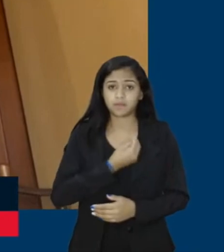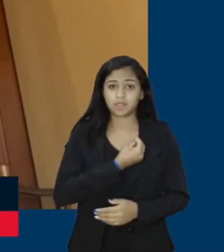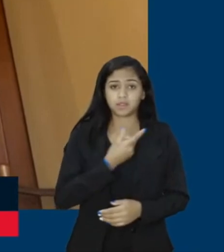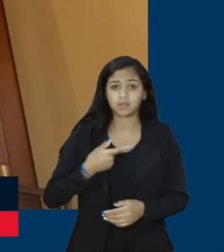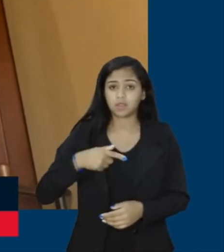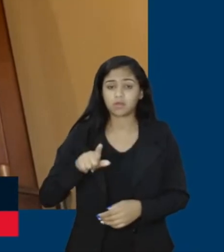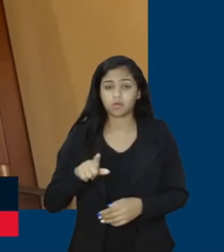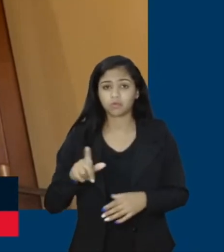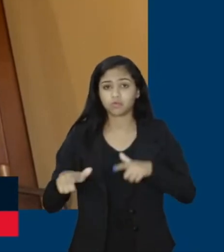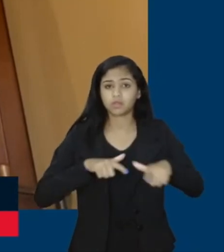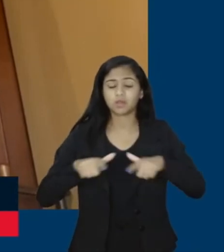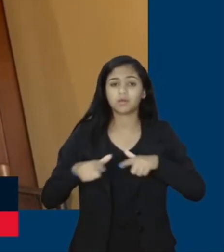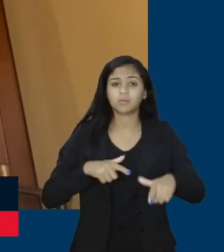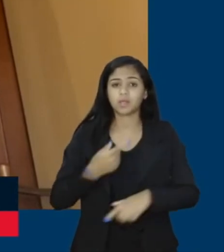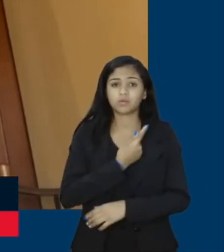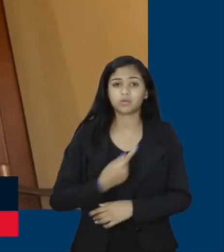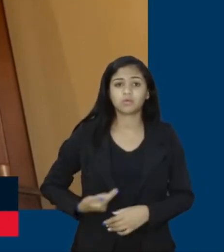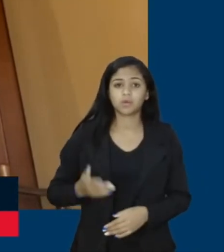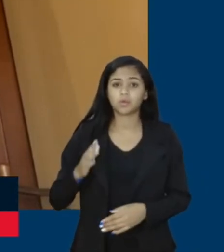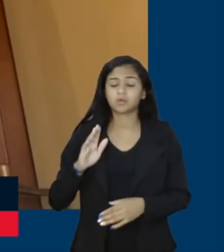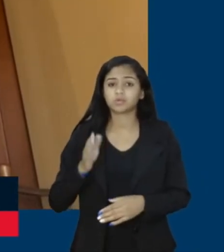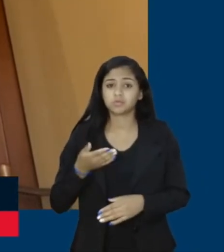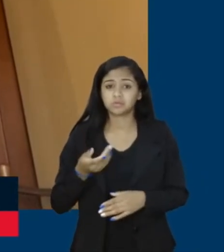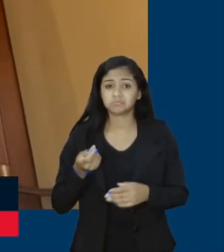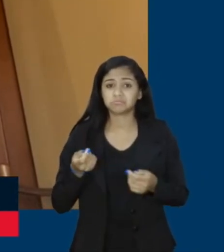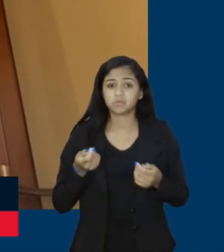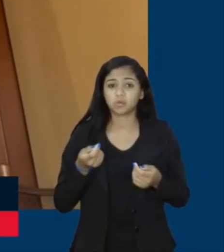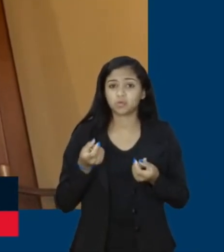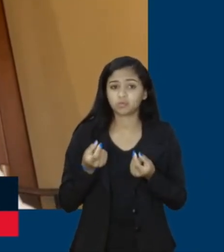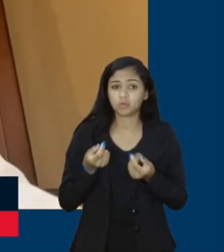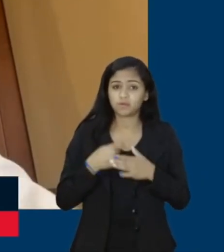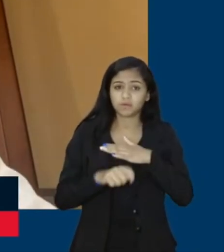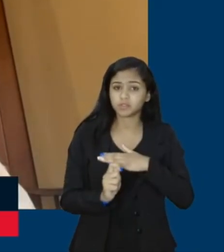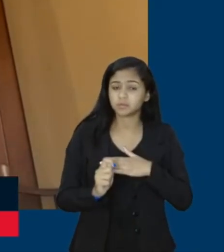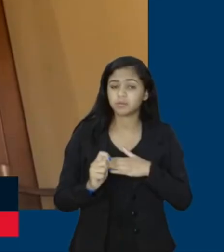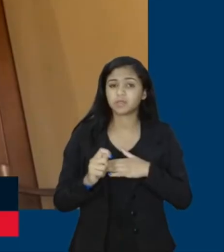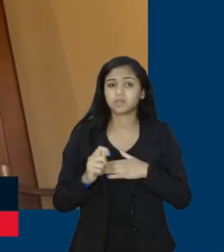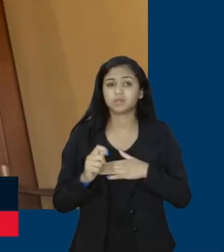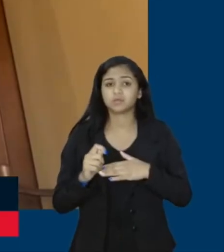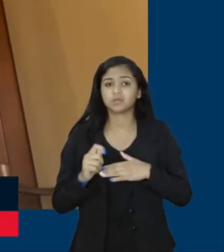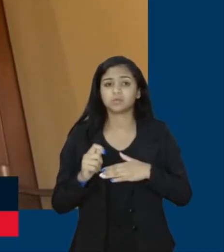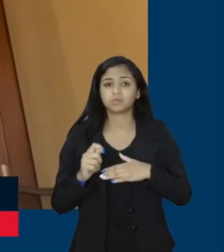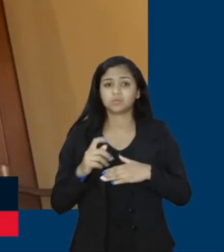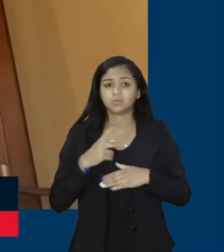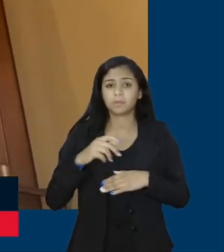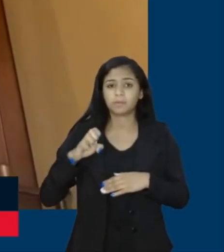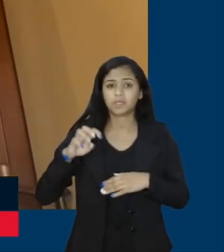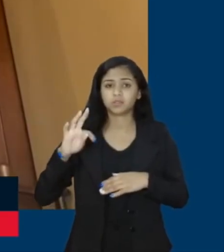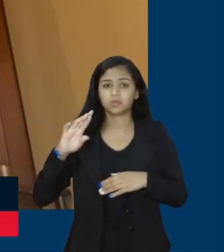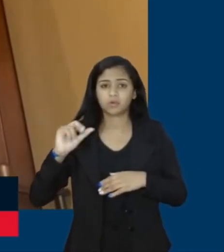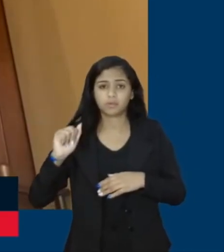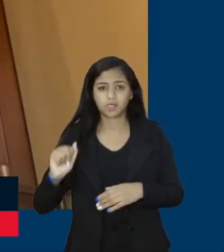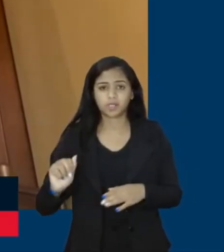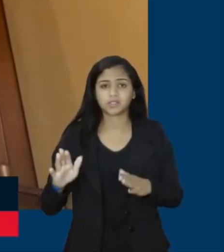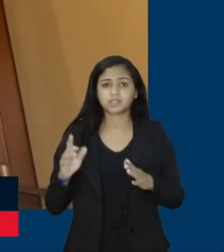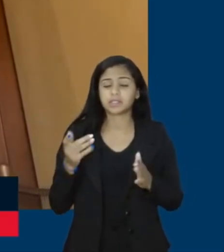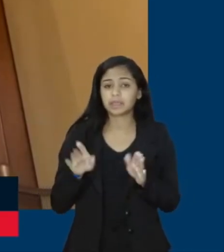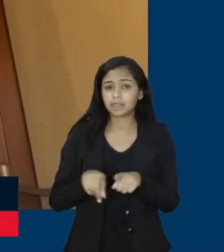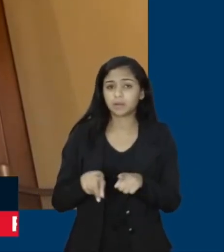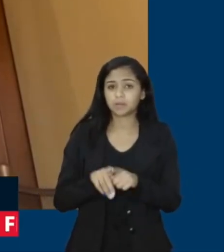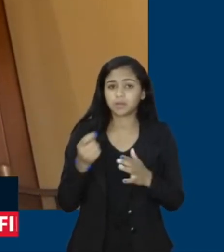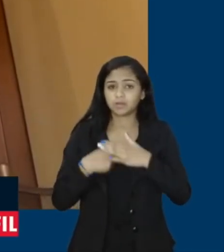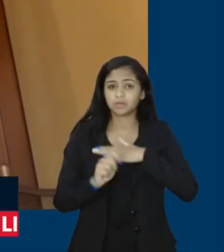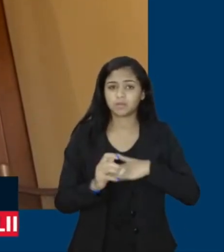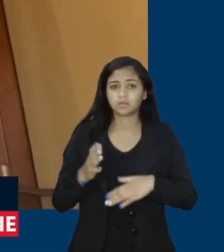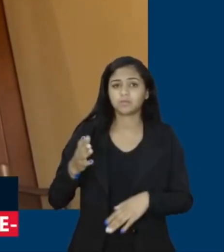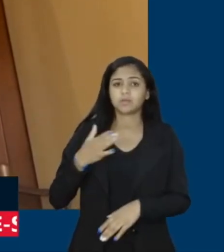ação de governo que gere mais emprego e renda do que os investimentos da Petrobras e do que os investimentos do Minha Casa Minha Vida. Nós estamos